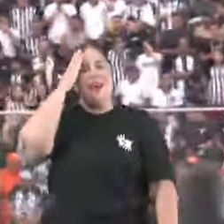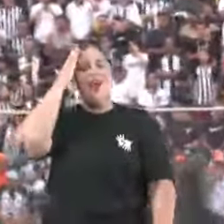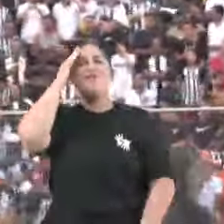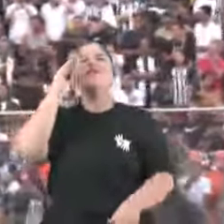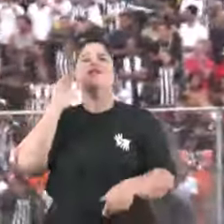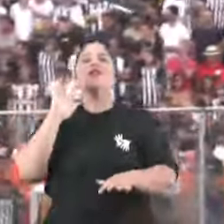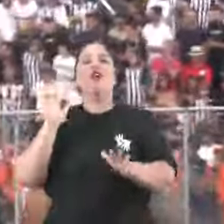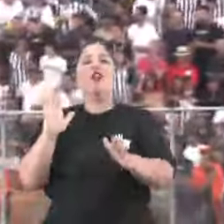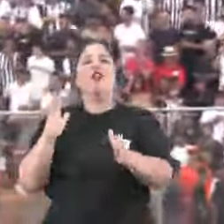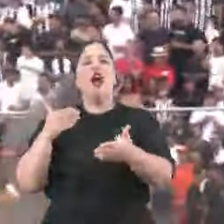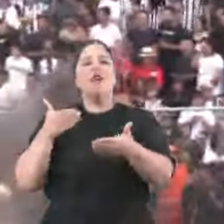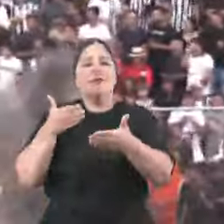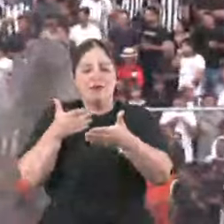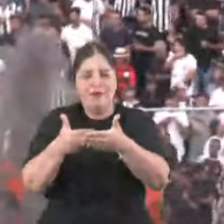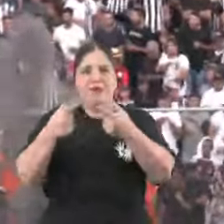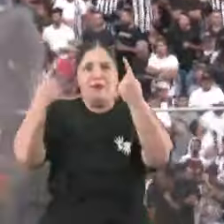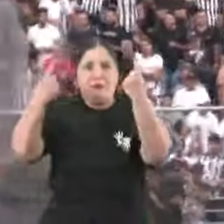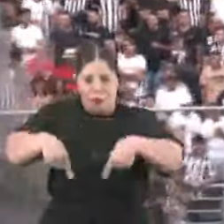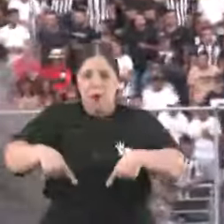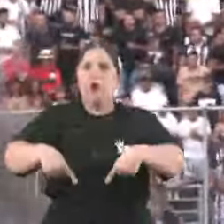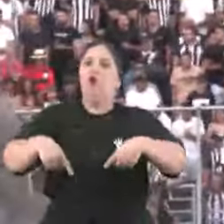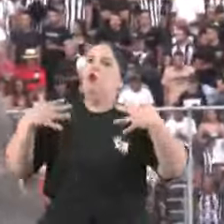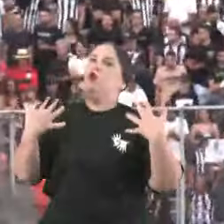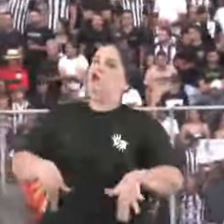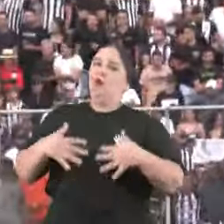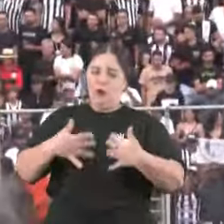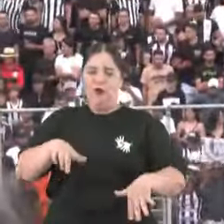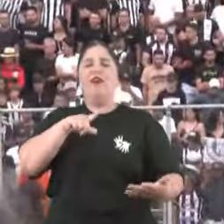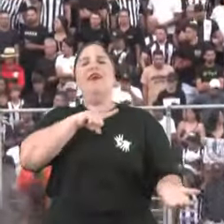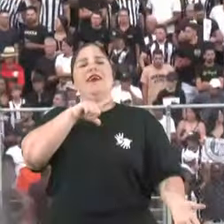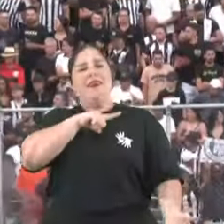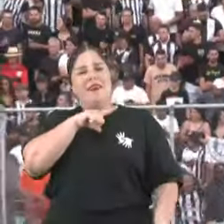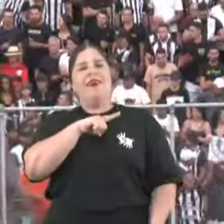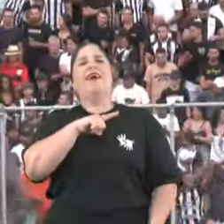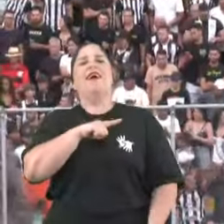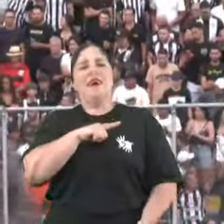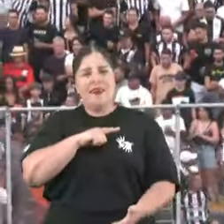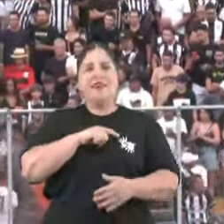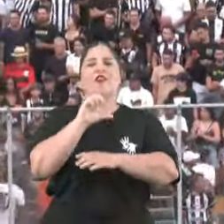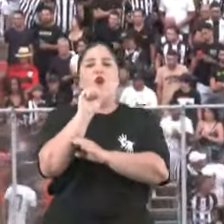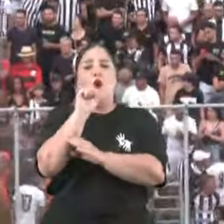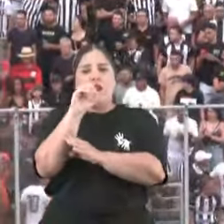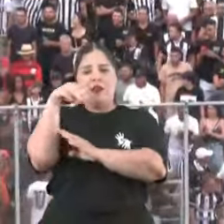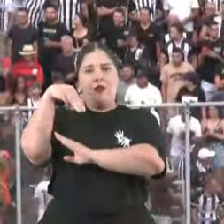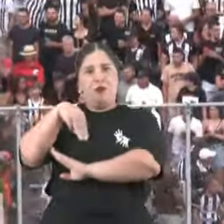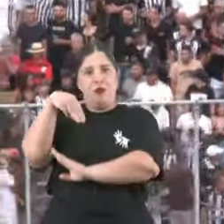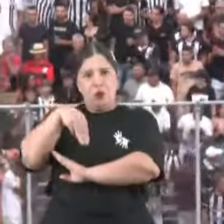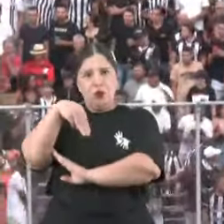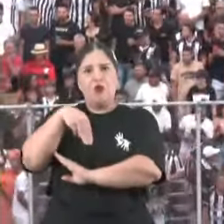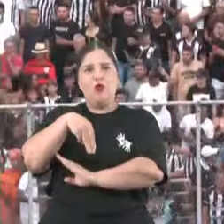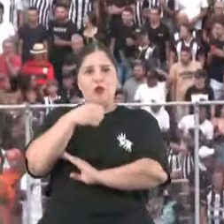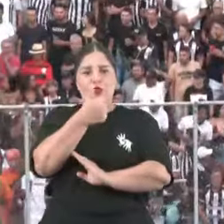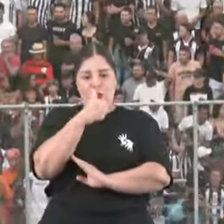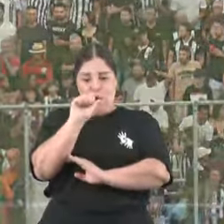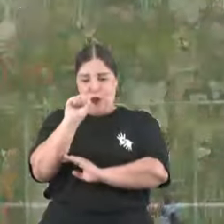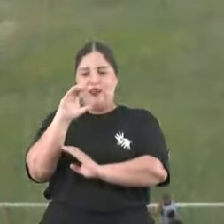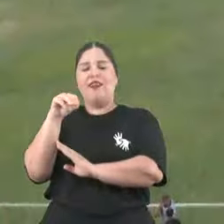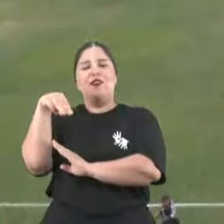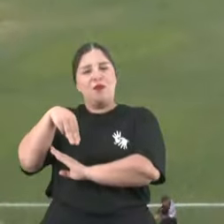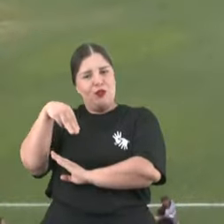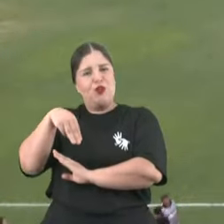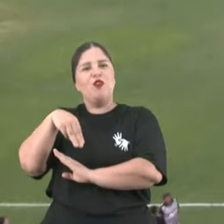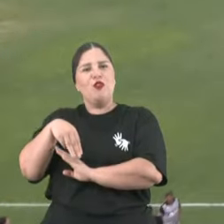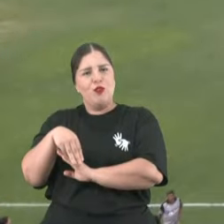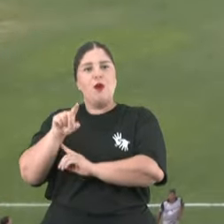não. Afinal de contas, é uma decisão em 180 minutos. 180 minutos, o primeiro jogo é